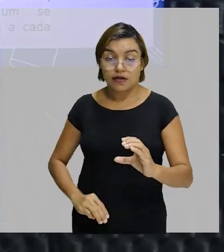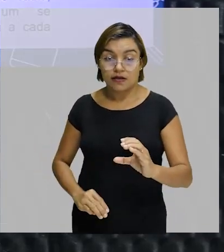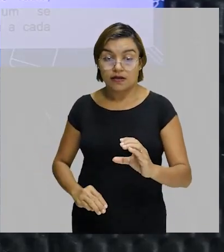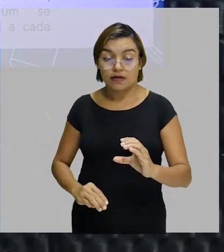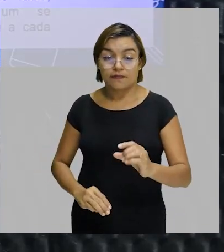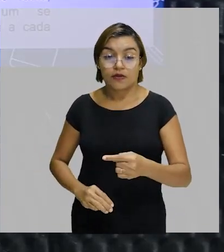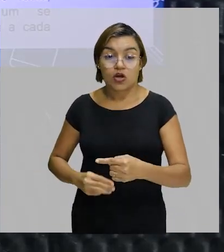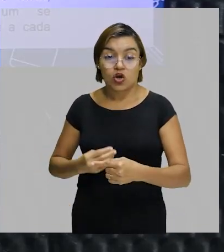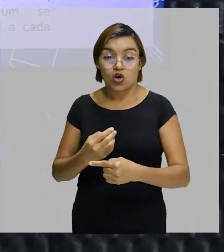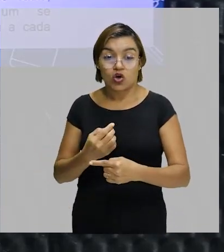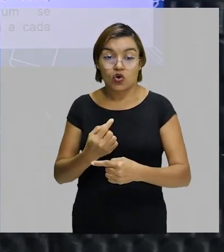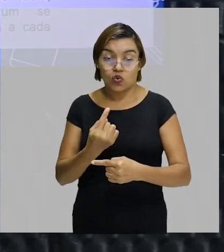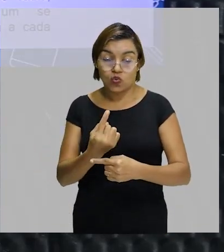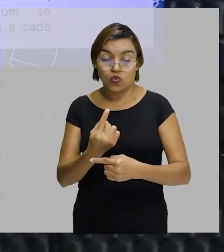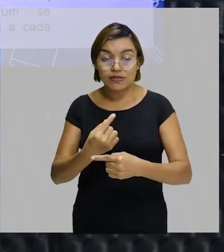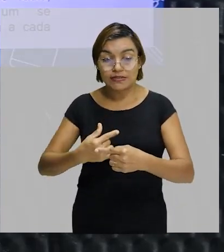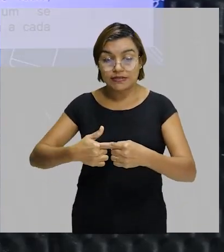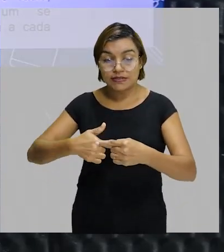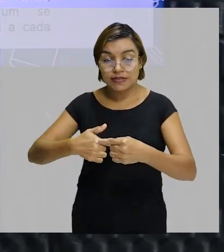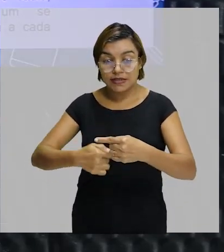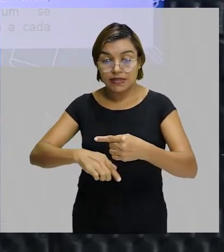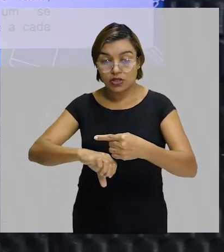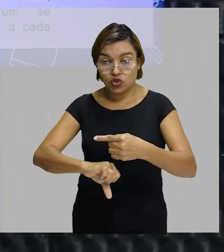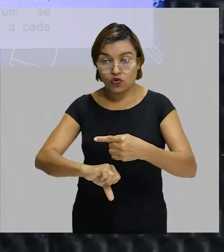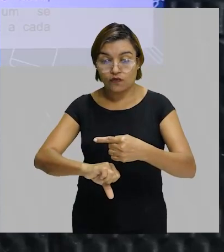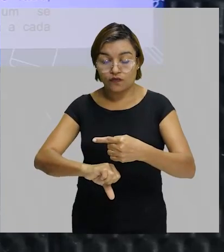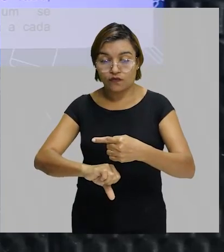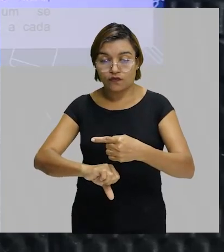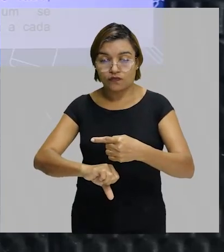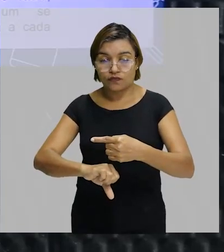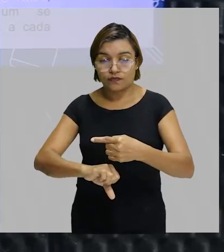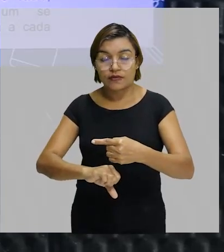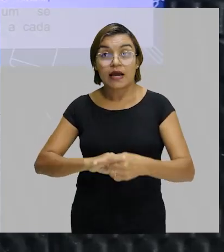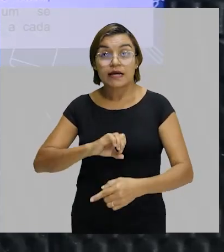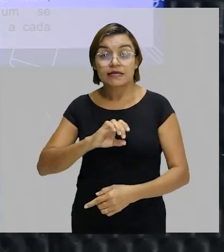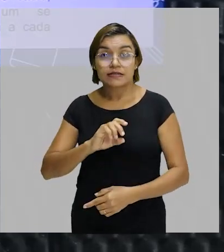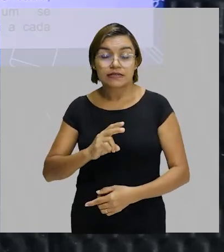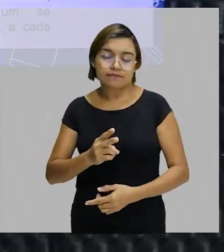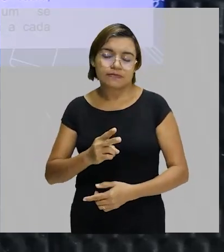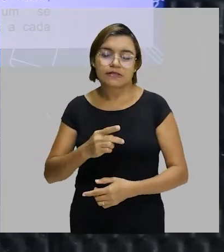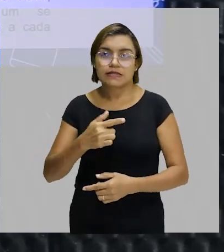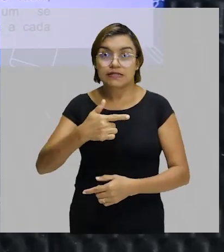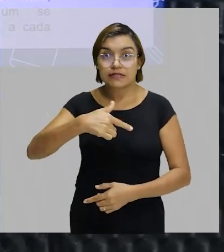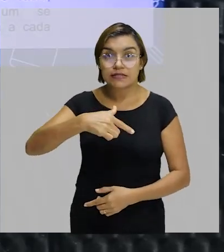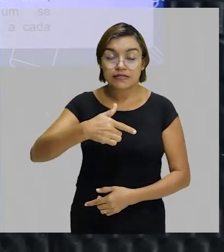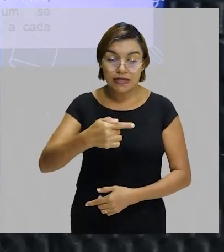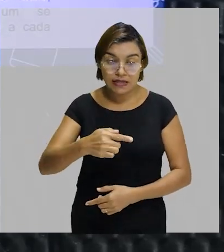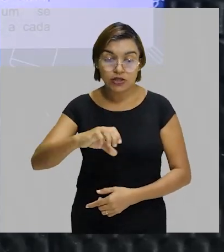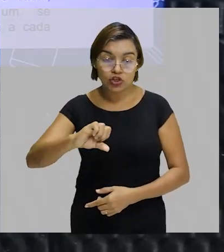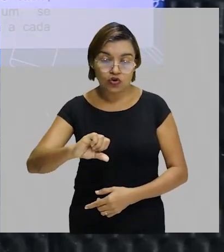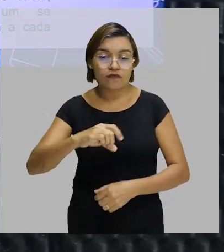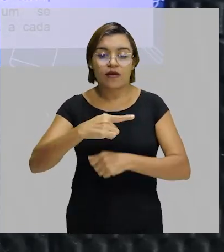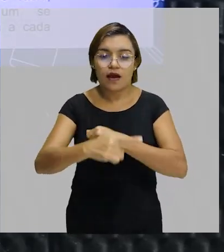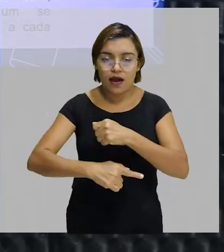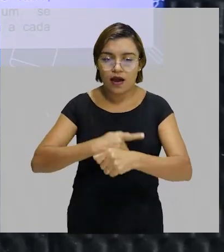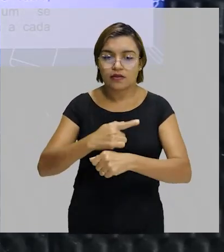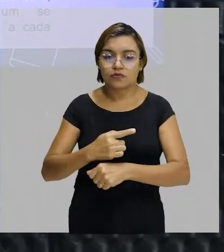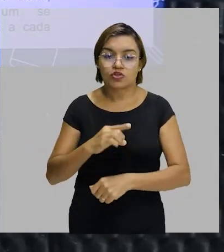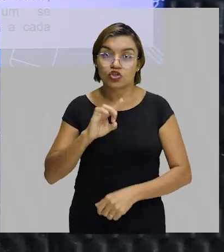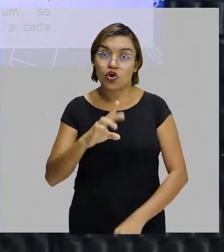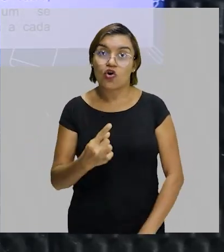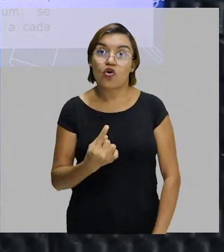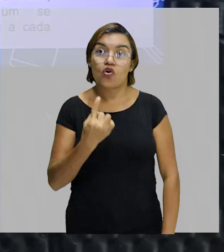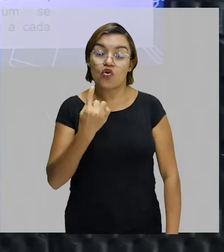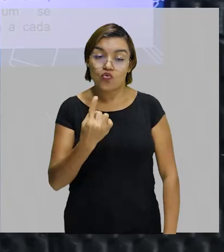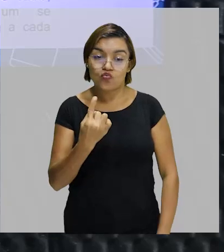sobre 79. O que isso quer dizer? Que a cada 79 átomos de radônio, apenas um